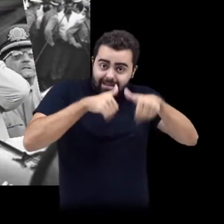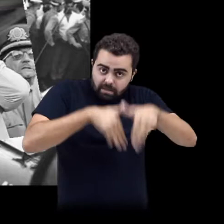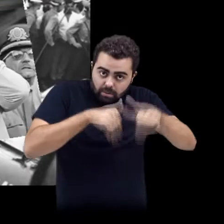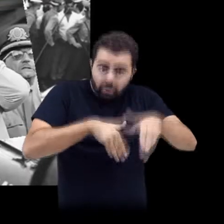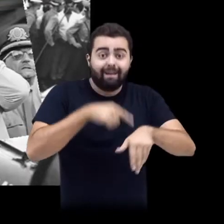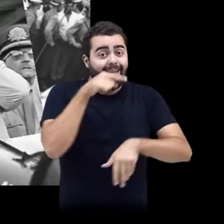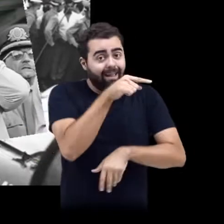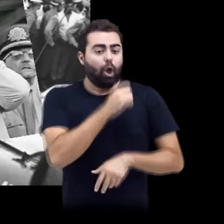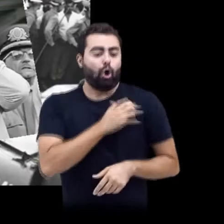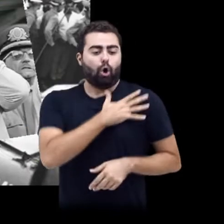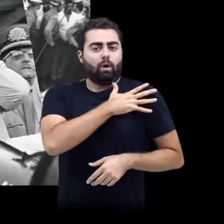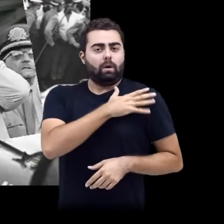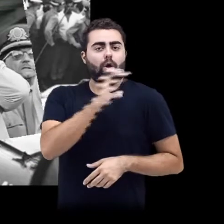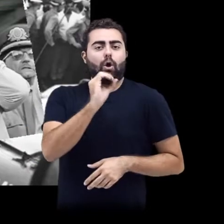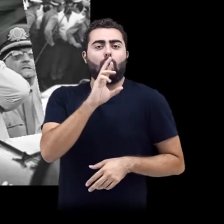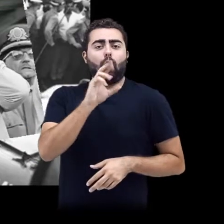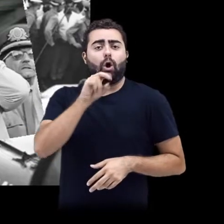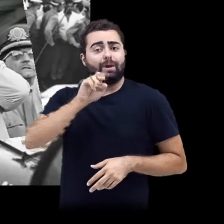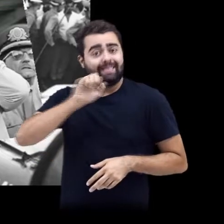do Exército,